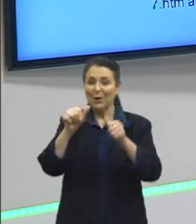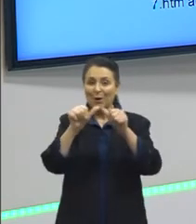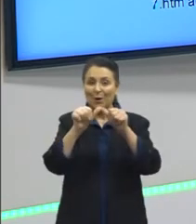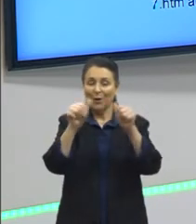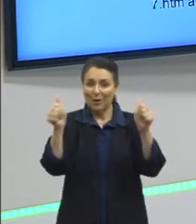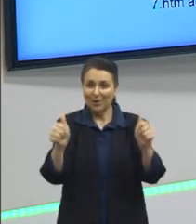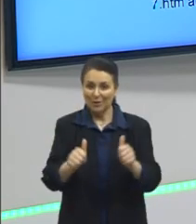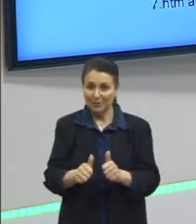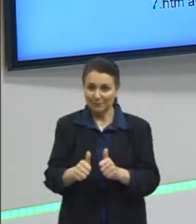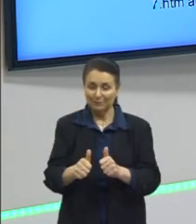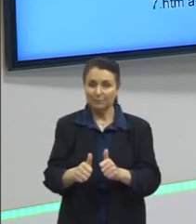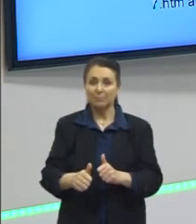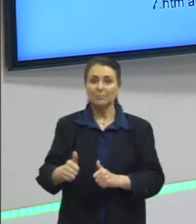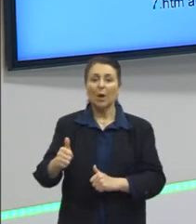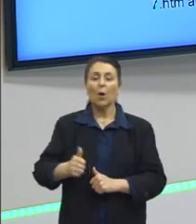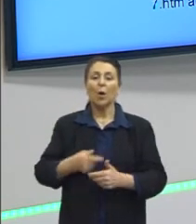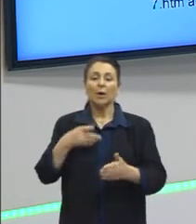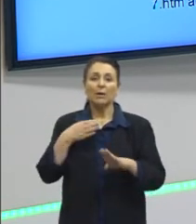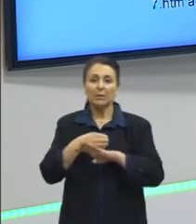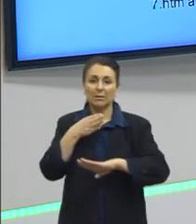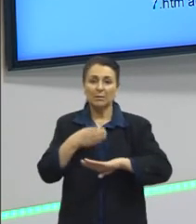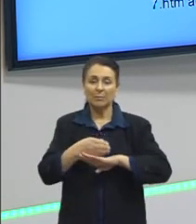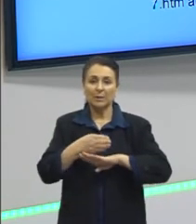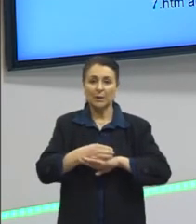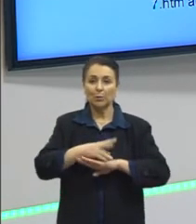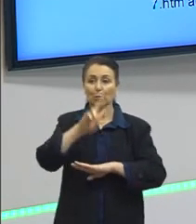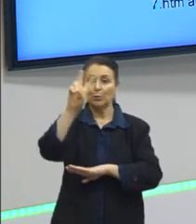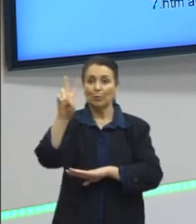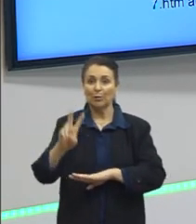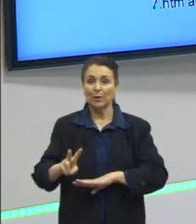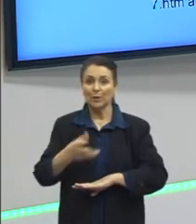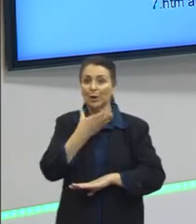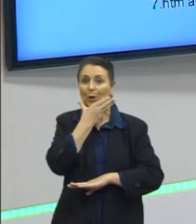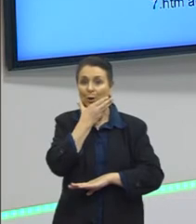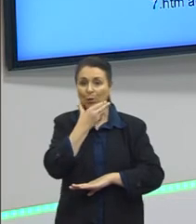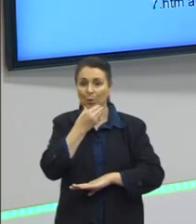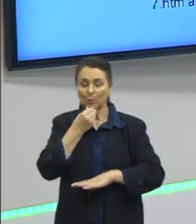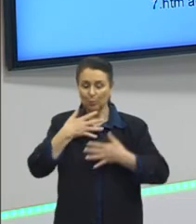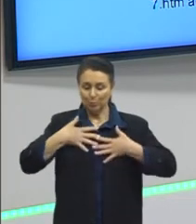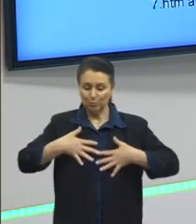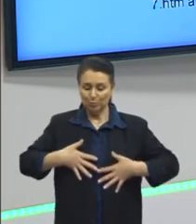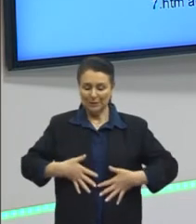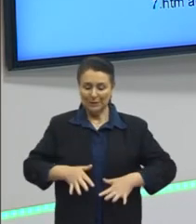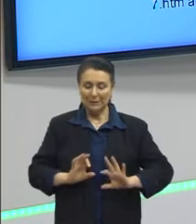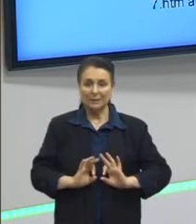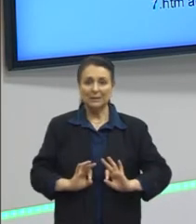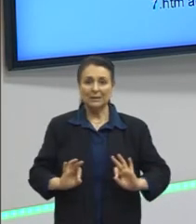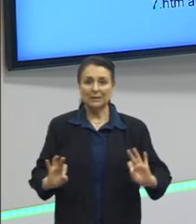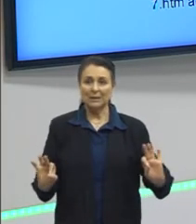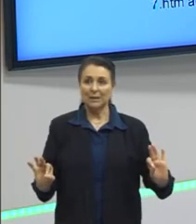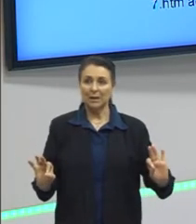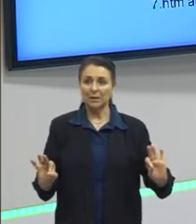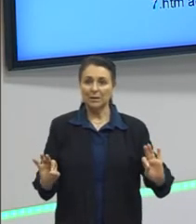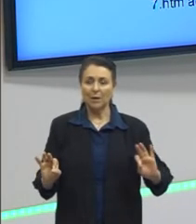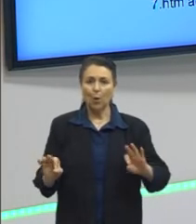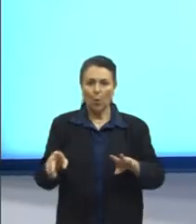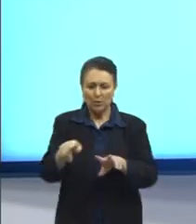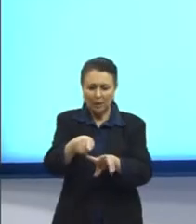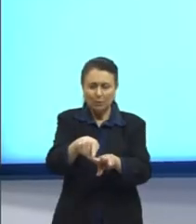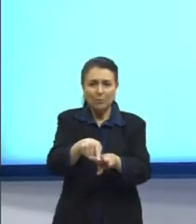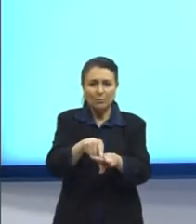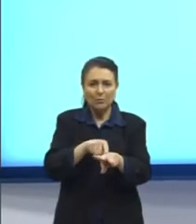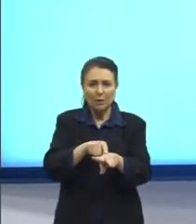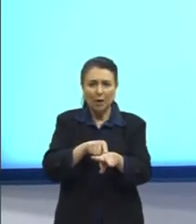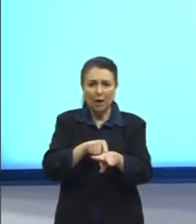tem guerriers vietnamitas a gente vê como eles vestiam roupa simples né aqui é gurizada com sandálias né